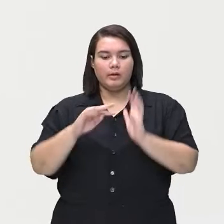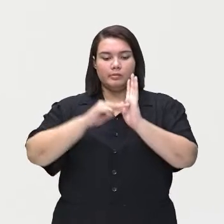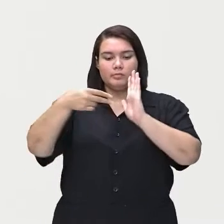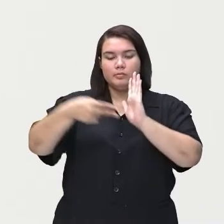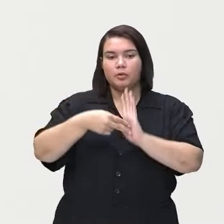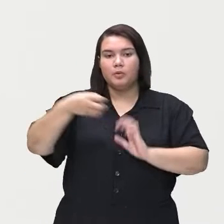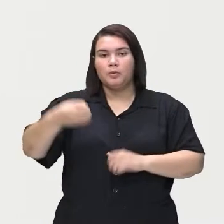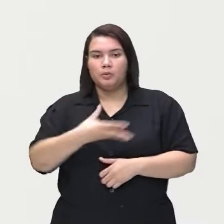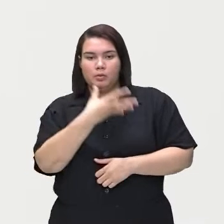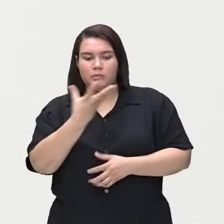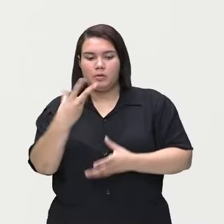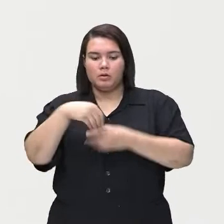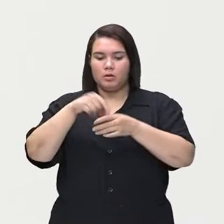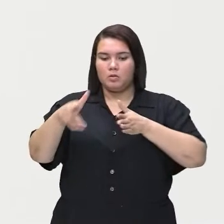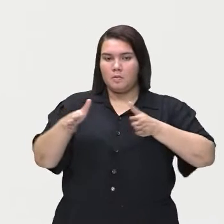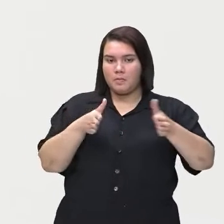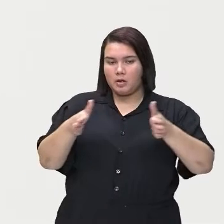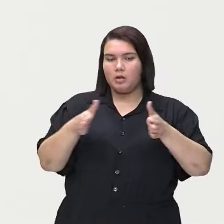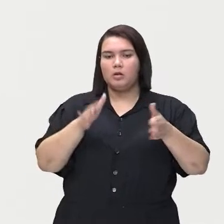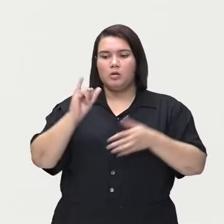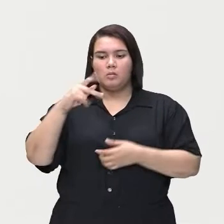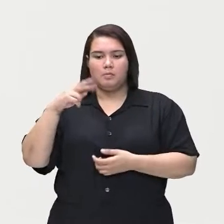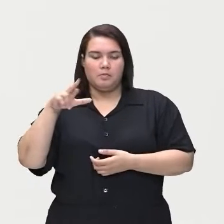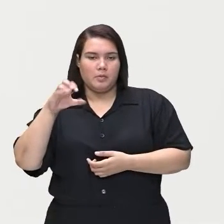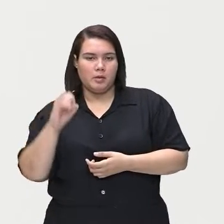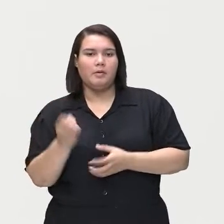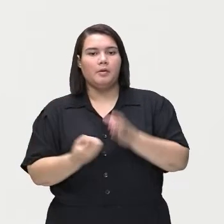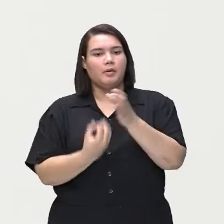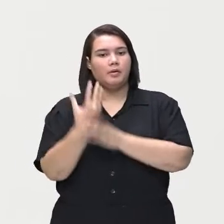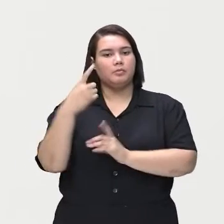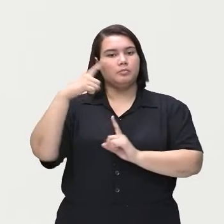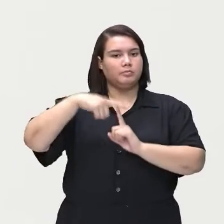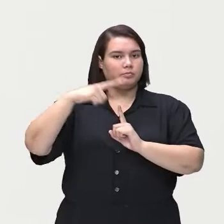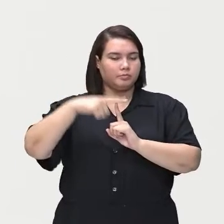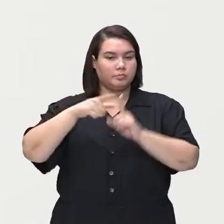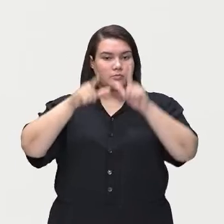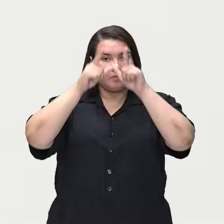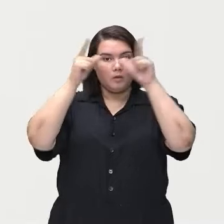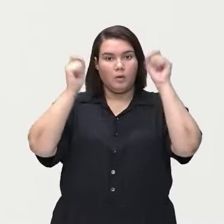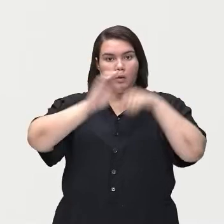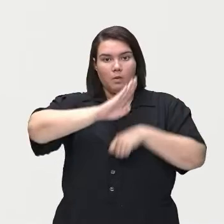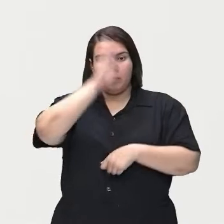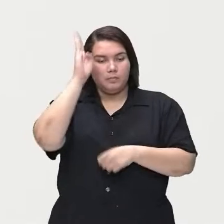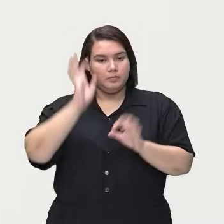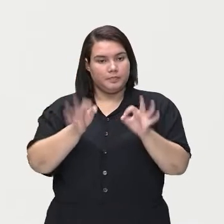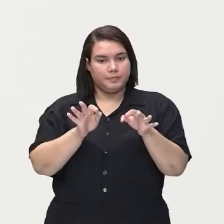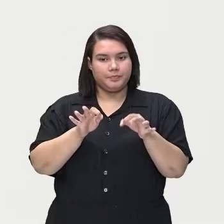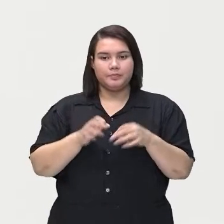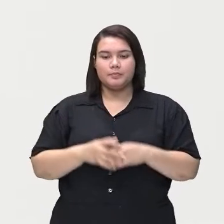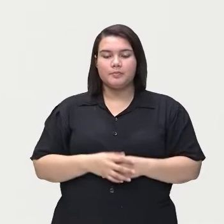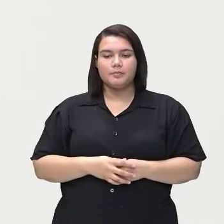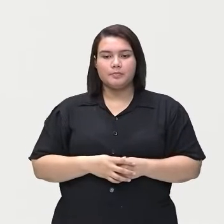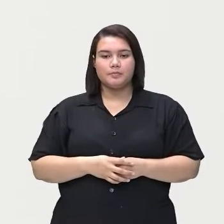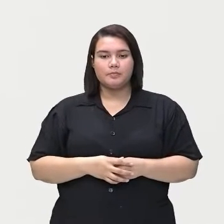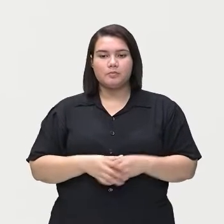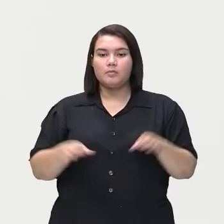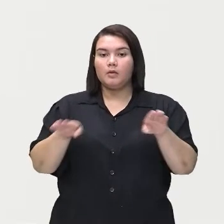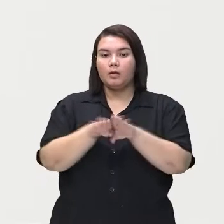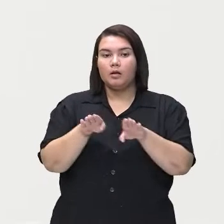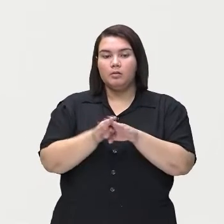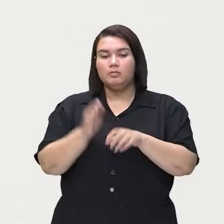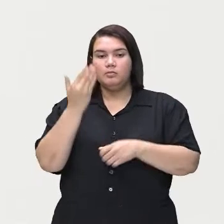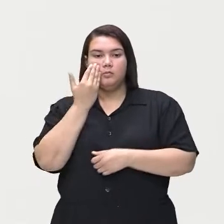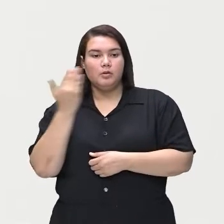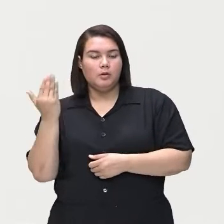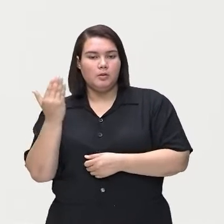ressignificados dentro do Império Romano, criando esse estilo grego-romano, certo, pessoal? A gente vai ver que não